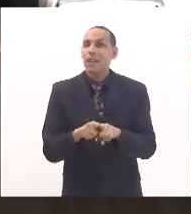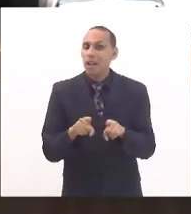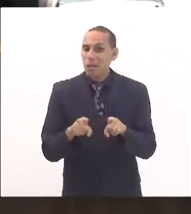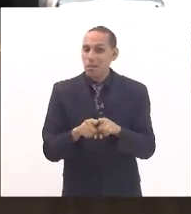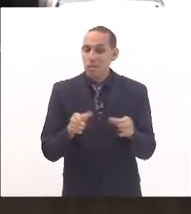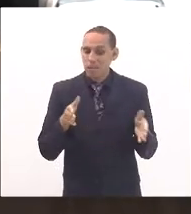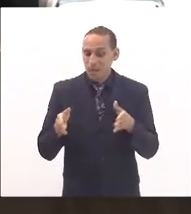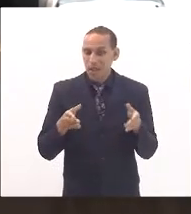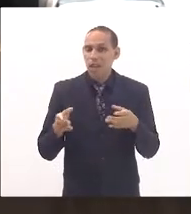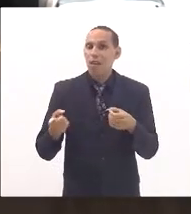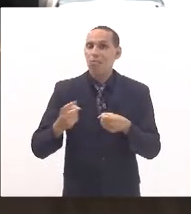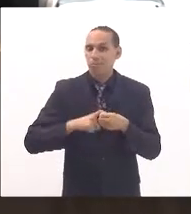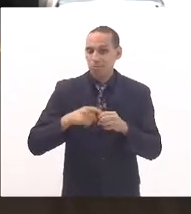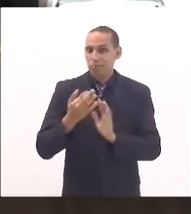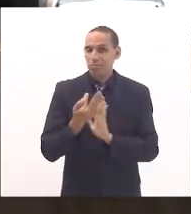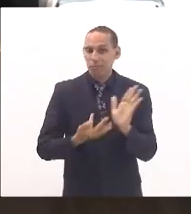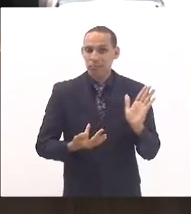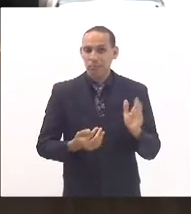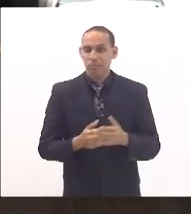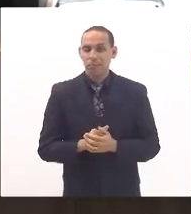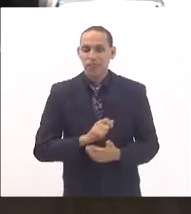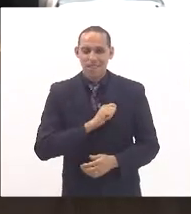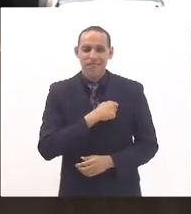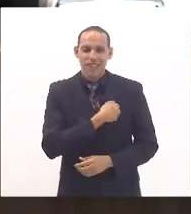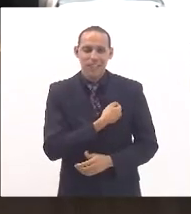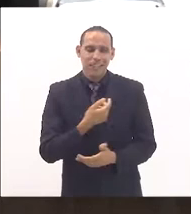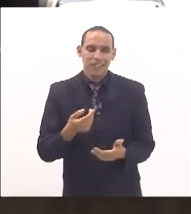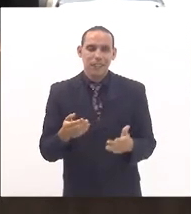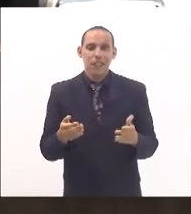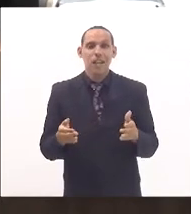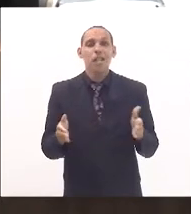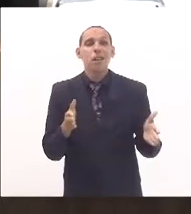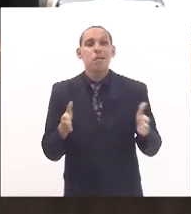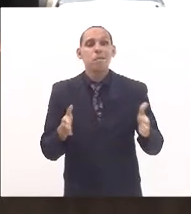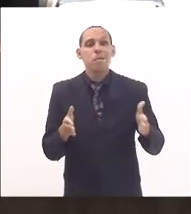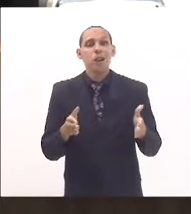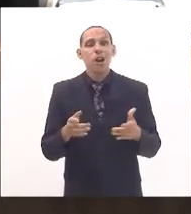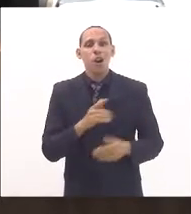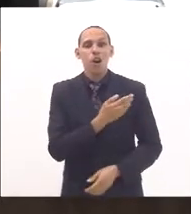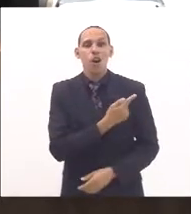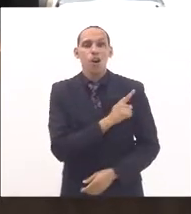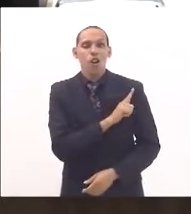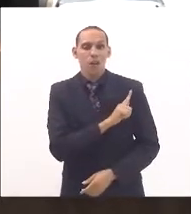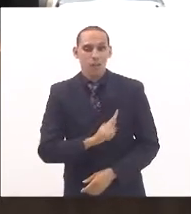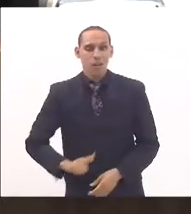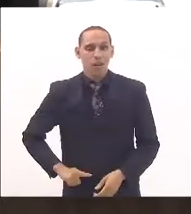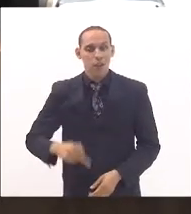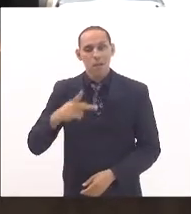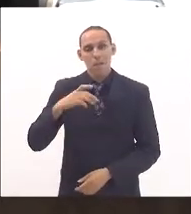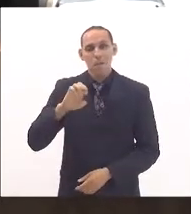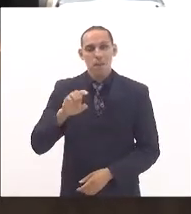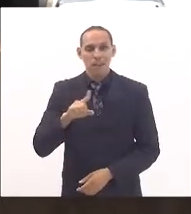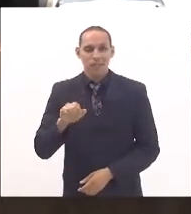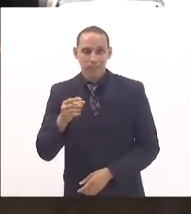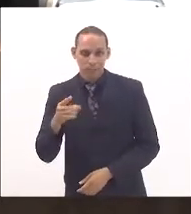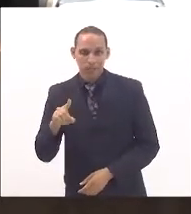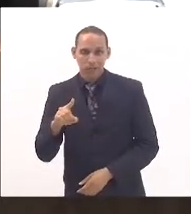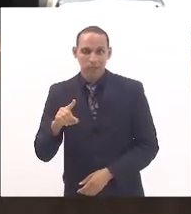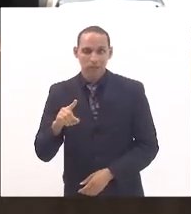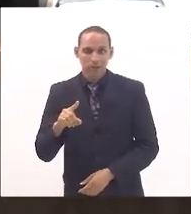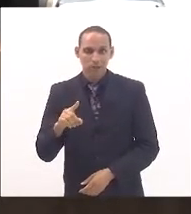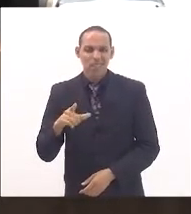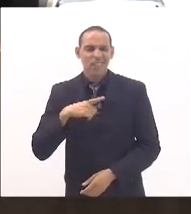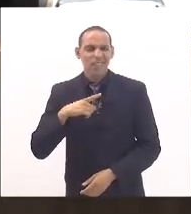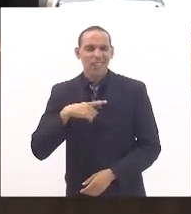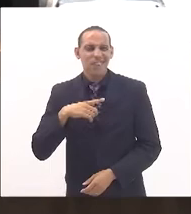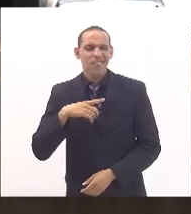recuperação fiscal, no governo do Pezão, quando houve aquela grave crise dos